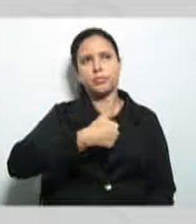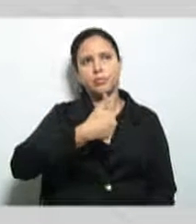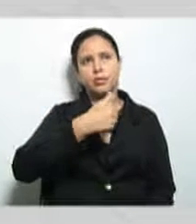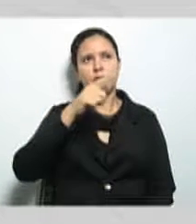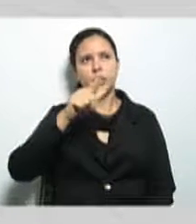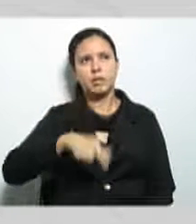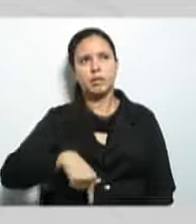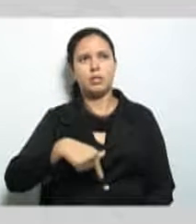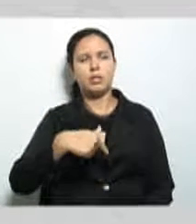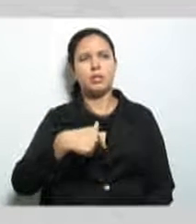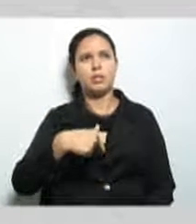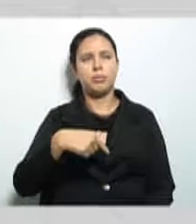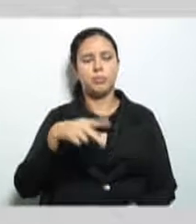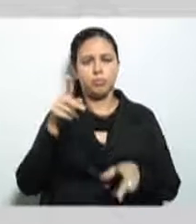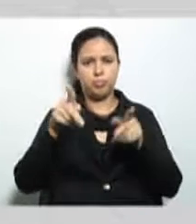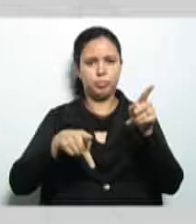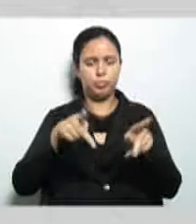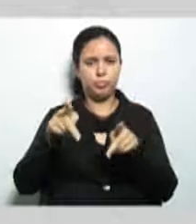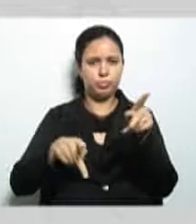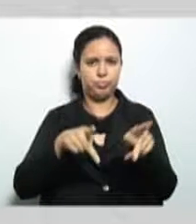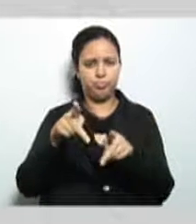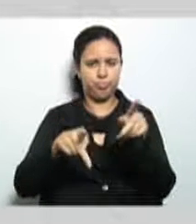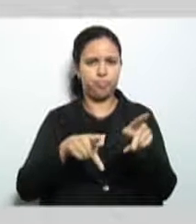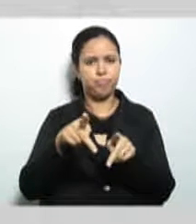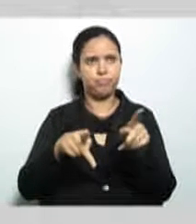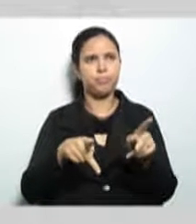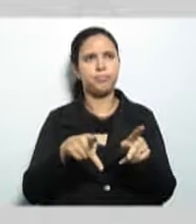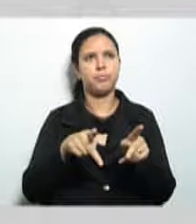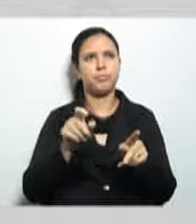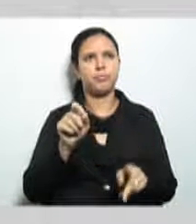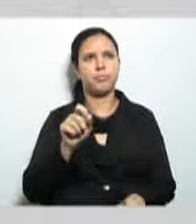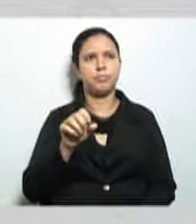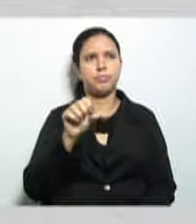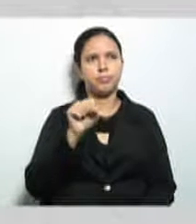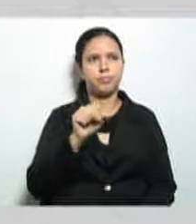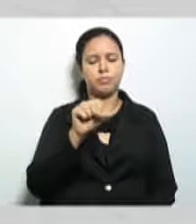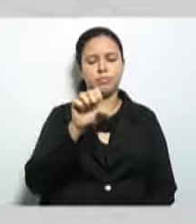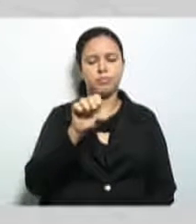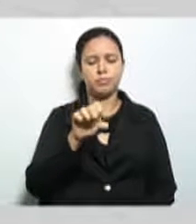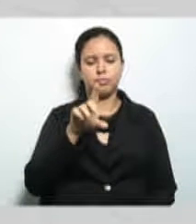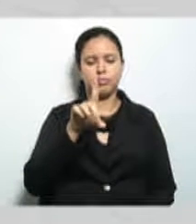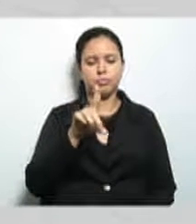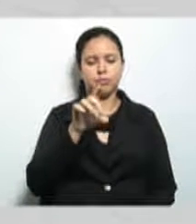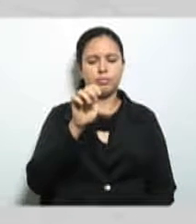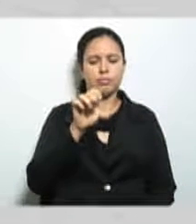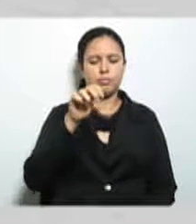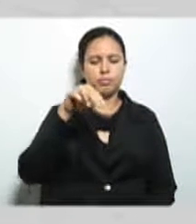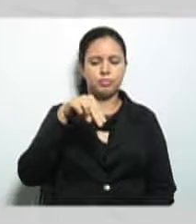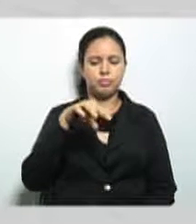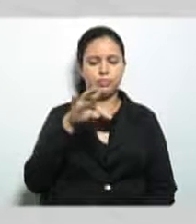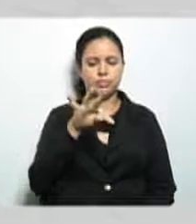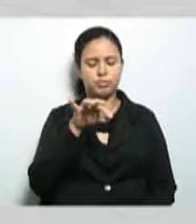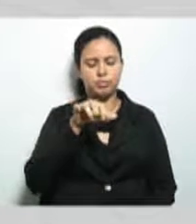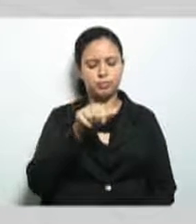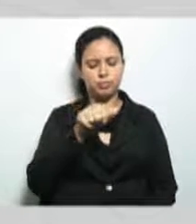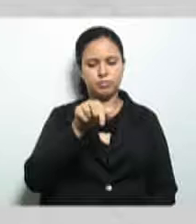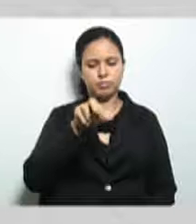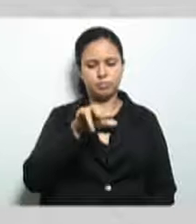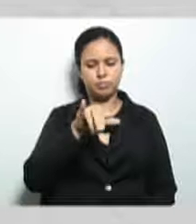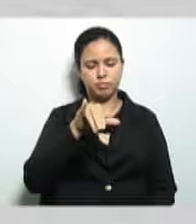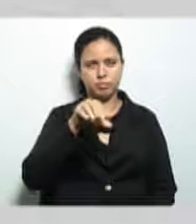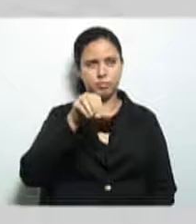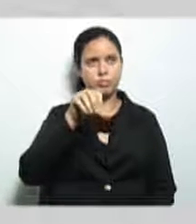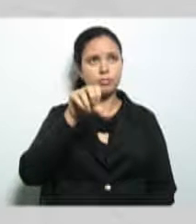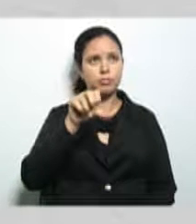povos sedentários. Ou seja, eles viviam só já tinham se estabelecido em